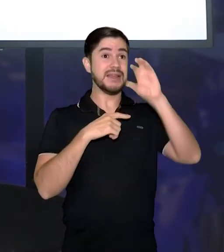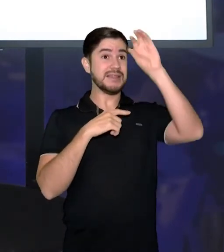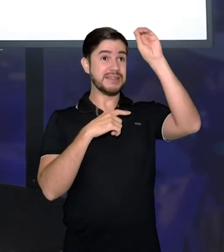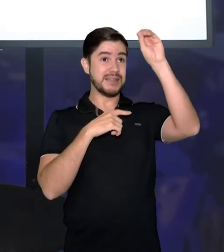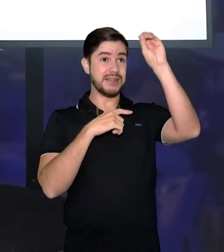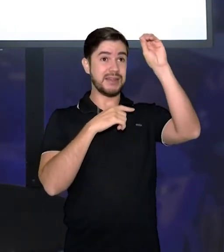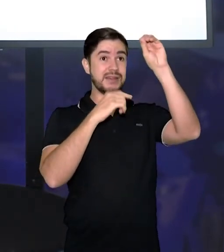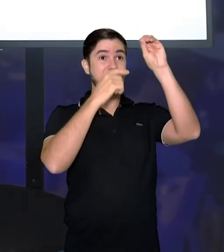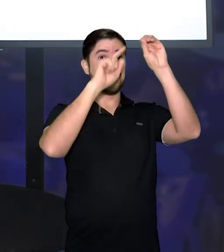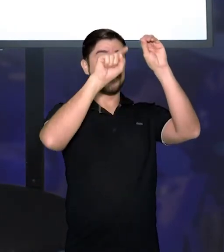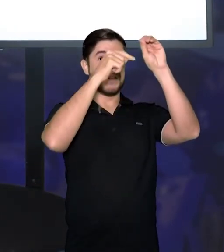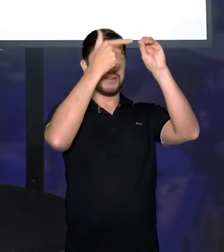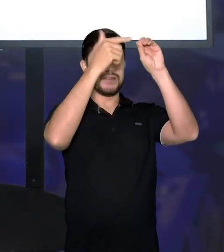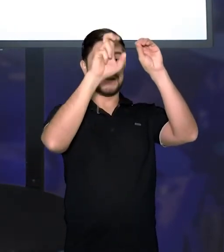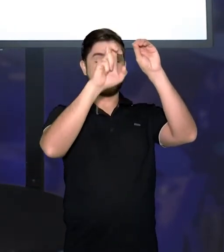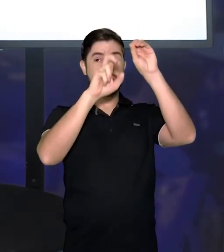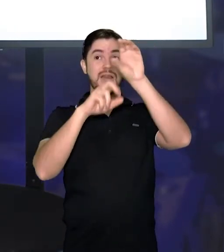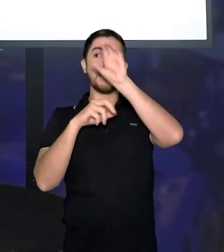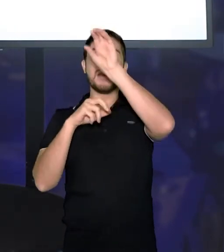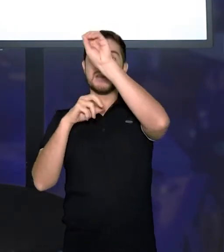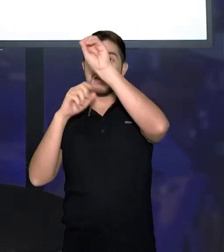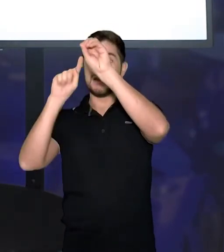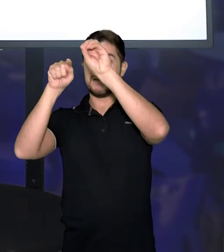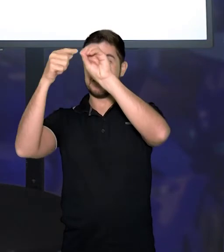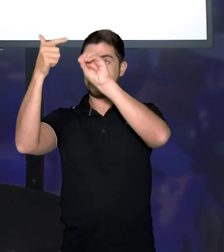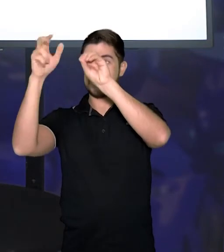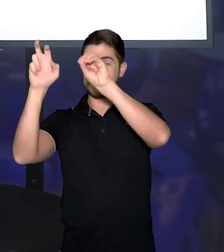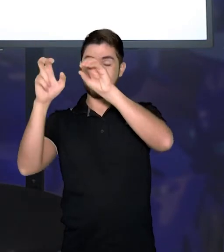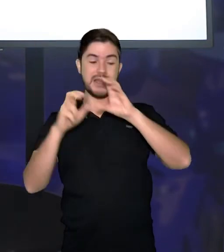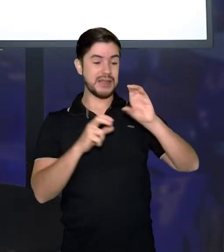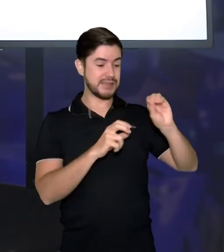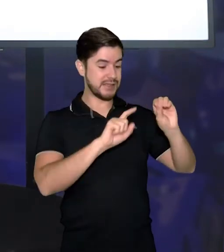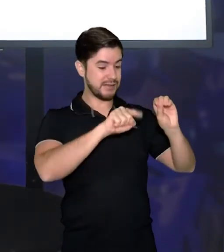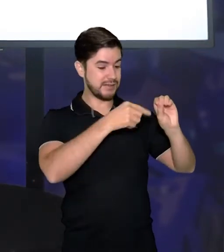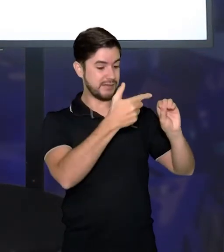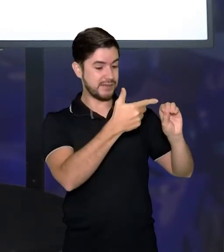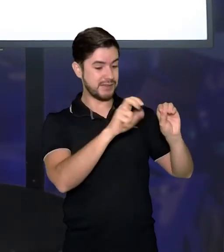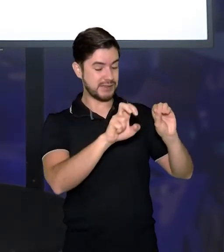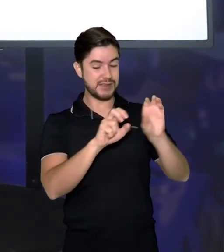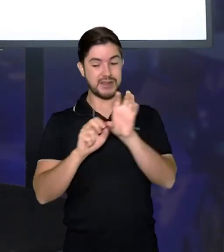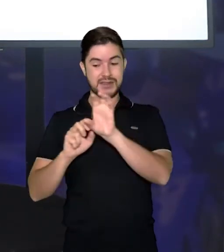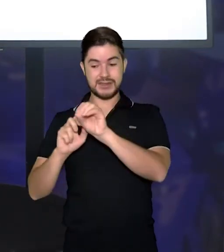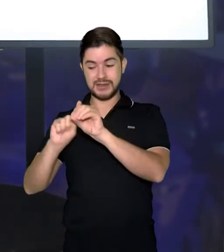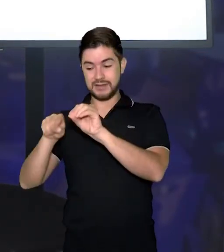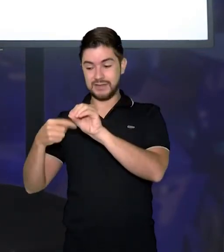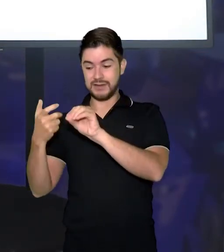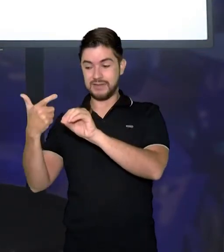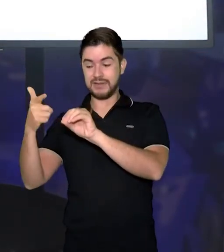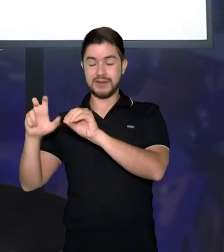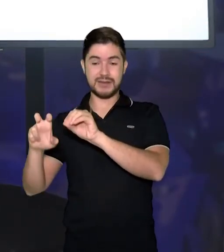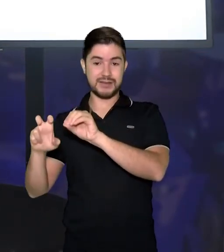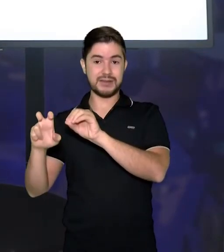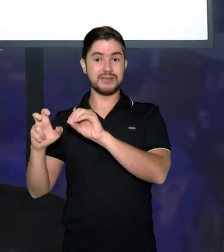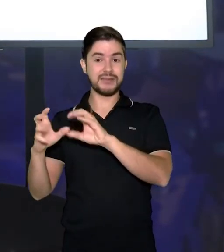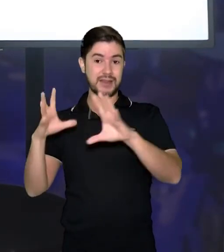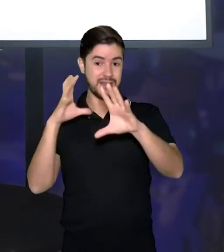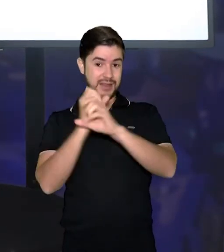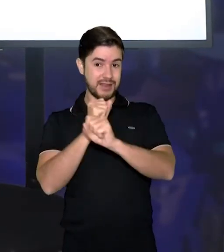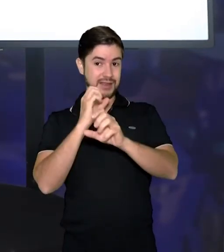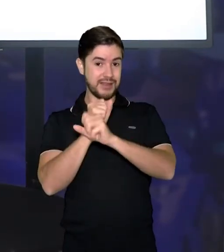0,25. 0,25 com 0,25 dá 0,5. 0,5